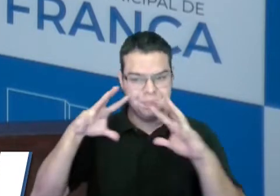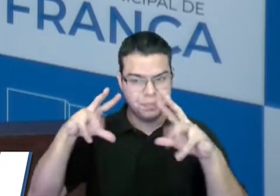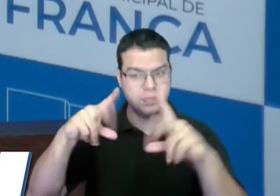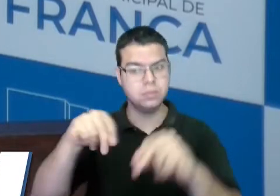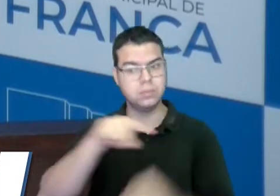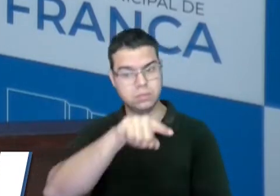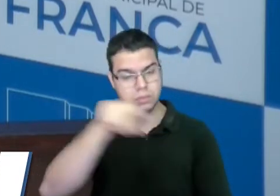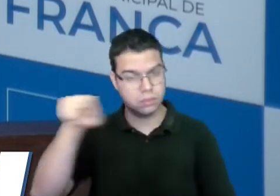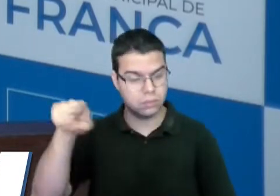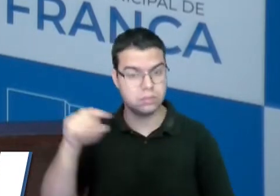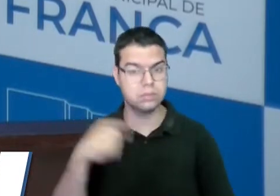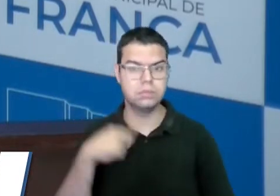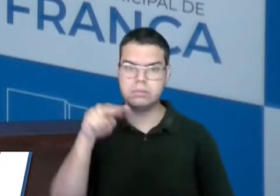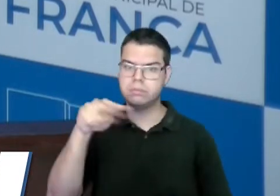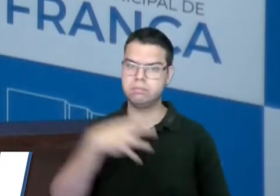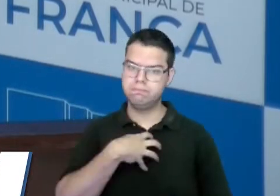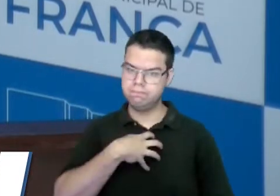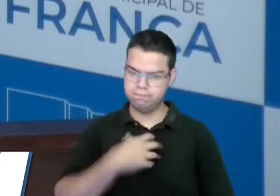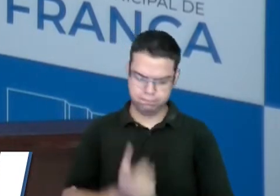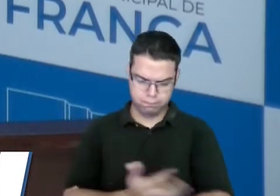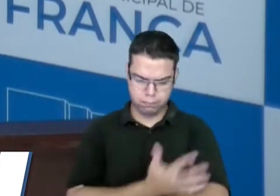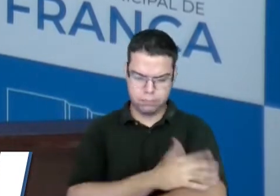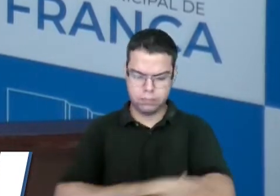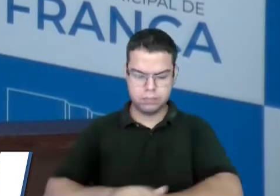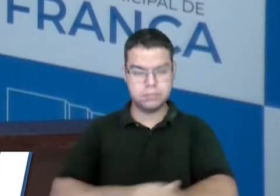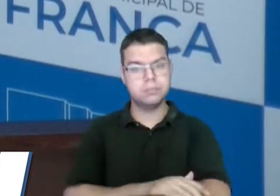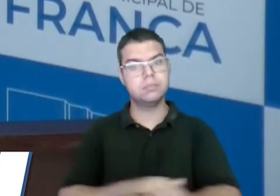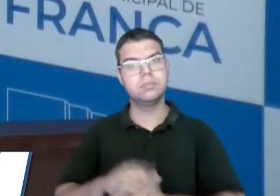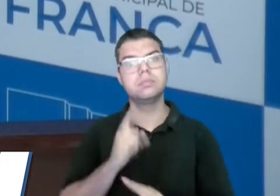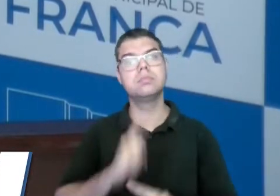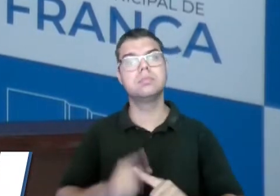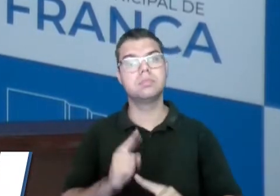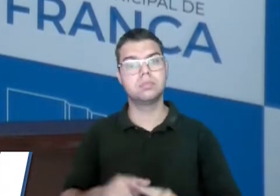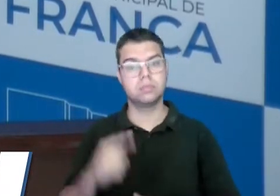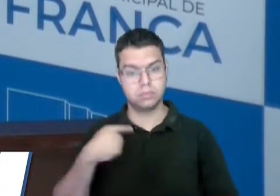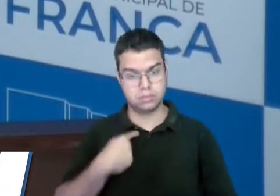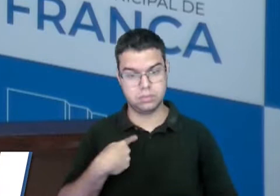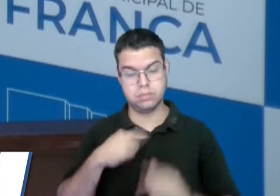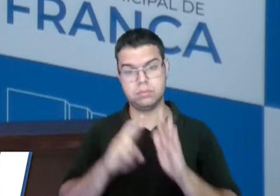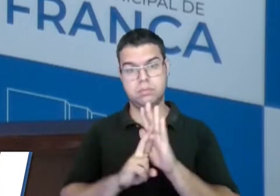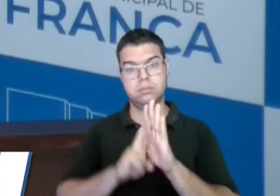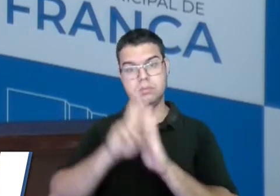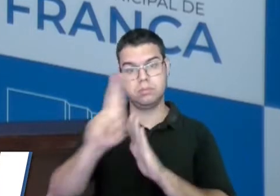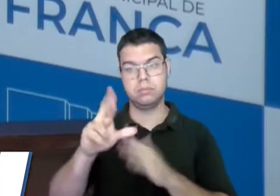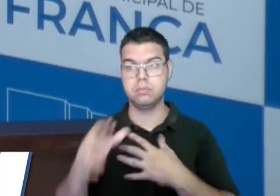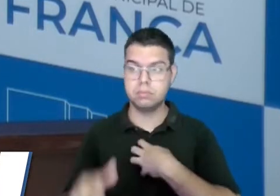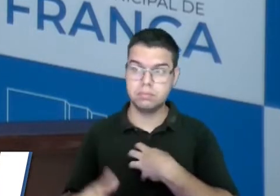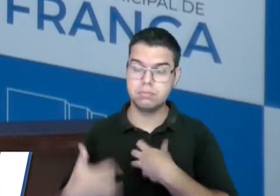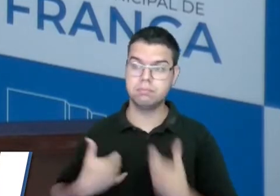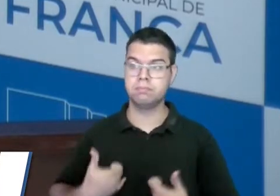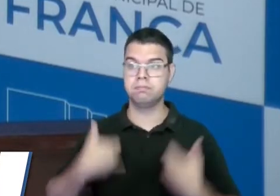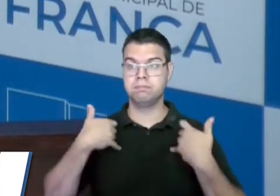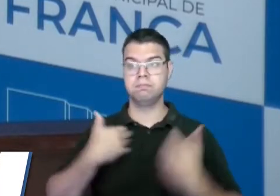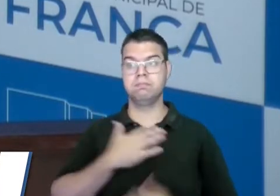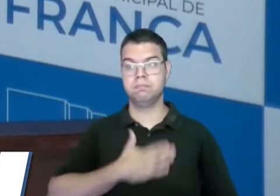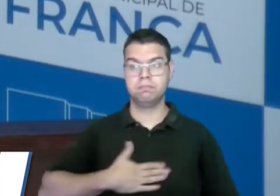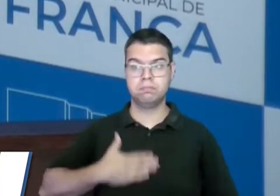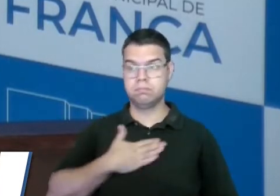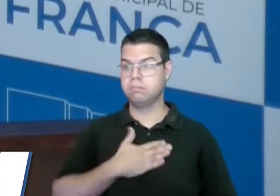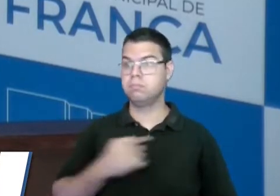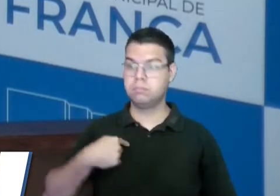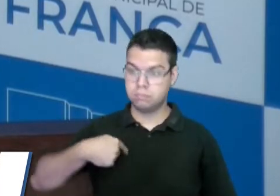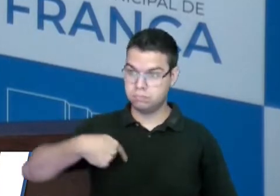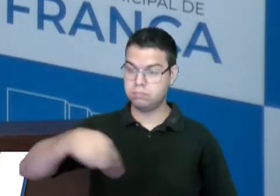e me cheguei a emocionar, porque eu estava representando, para mim foi uma honra muito grande estar ali